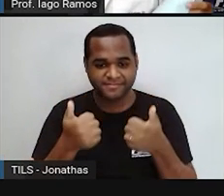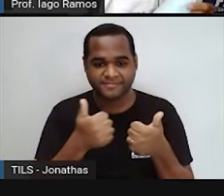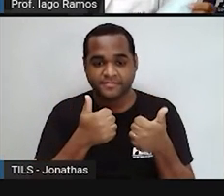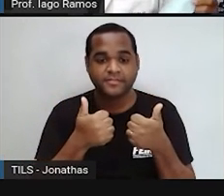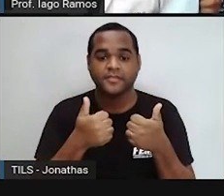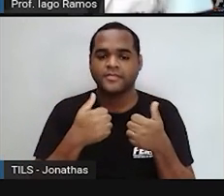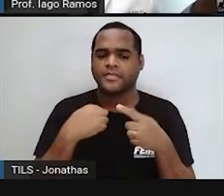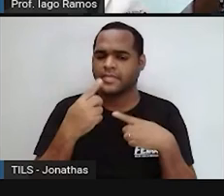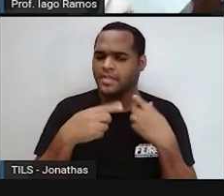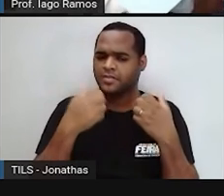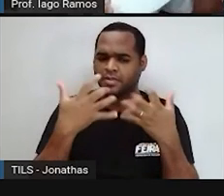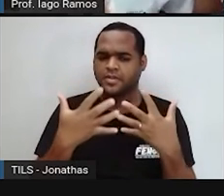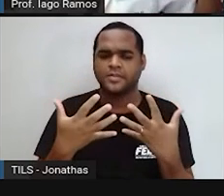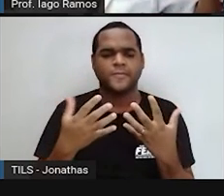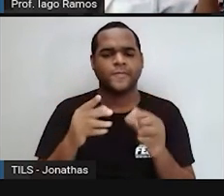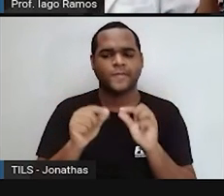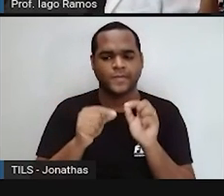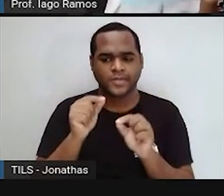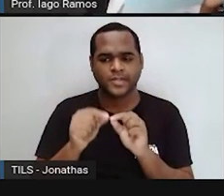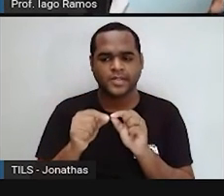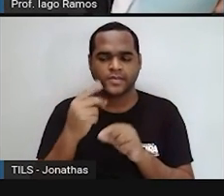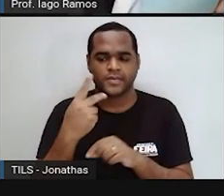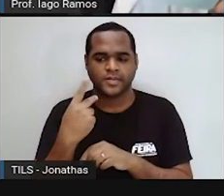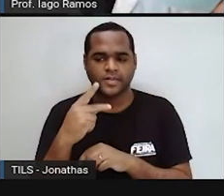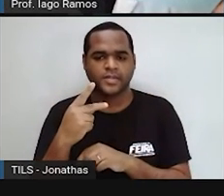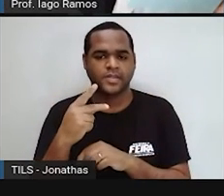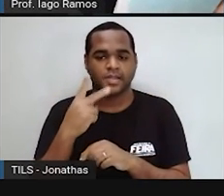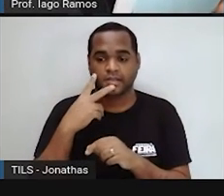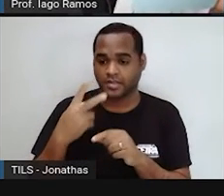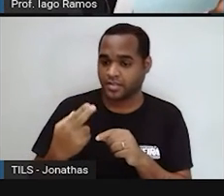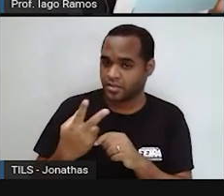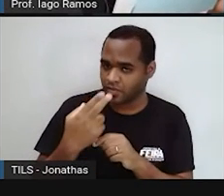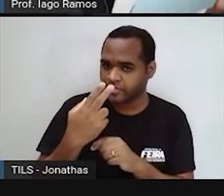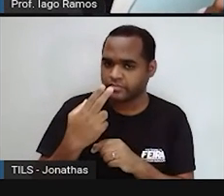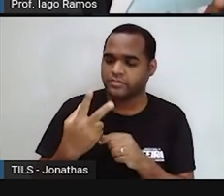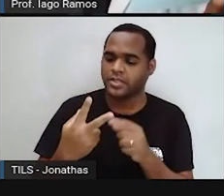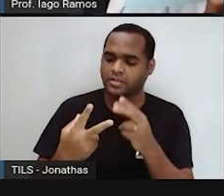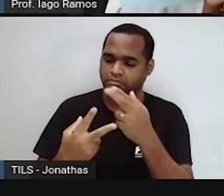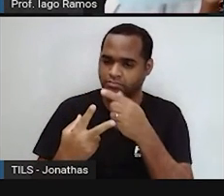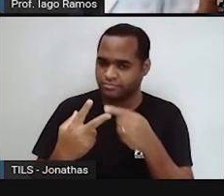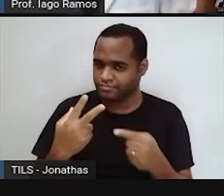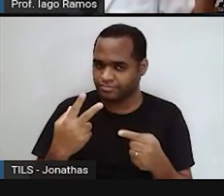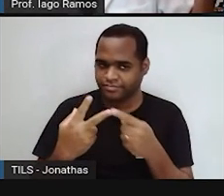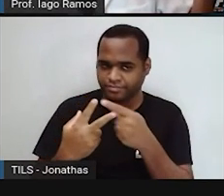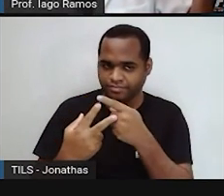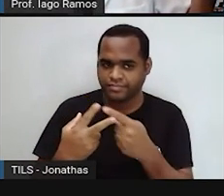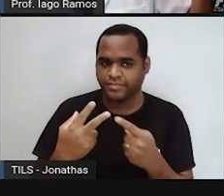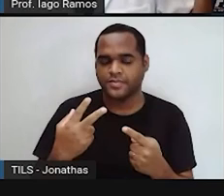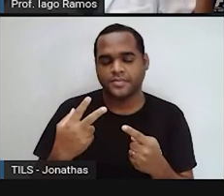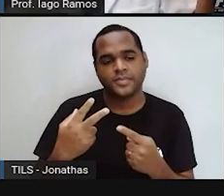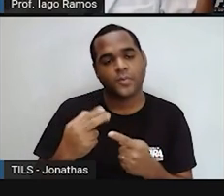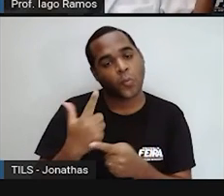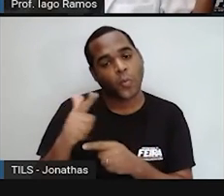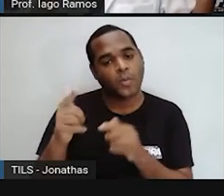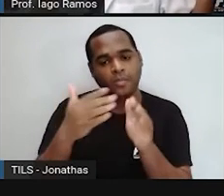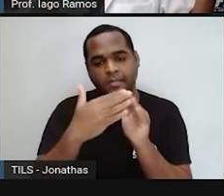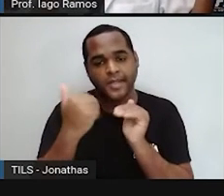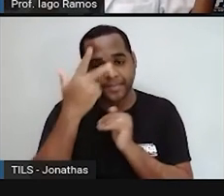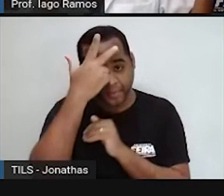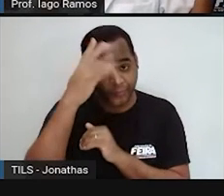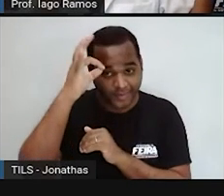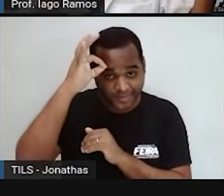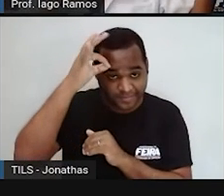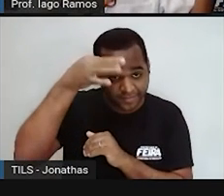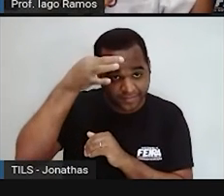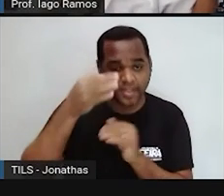depois disso é só você com uma tesoura tá sem ponta de preferência senão você pede ajuda de um